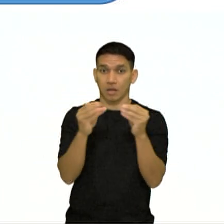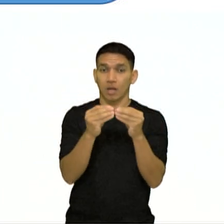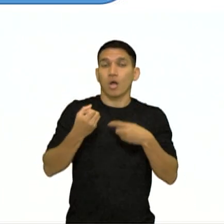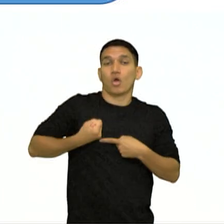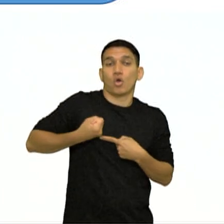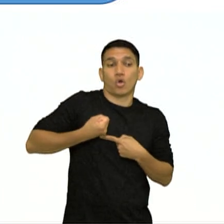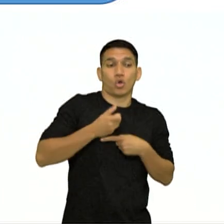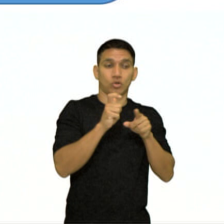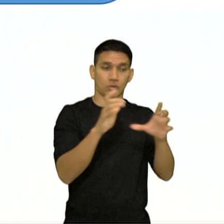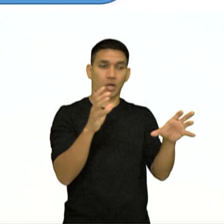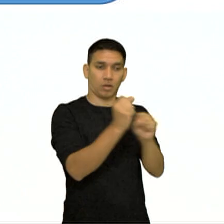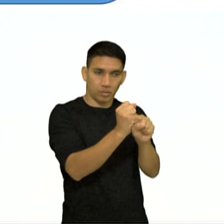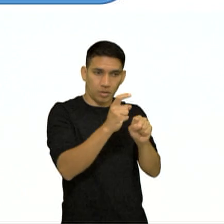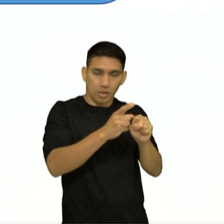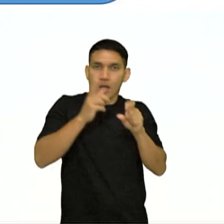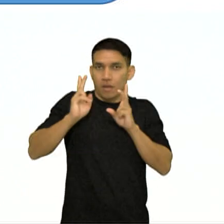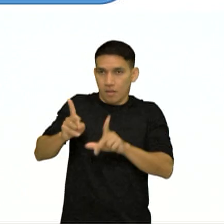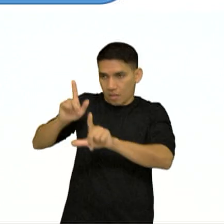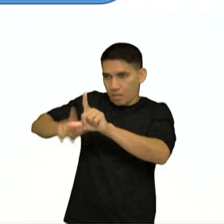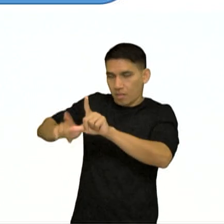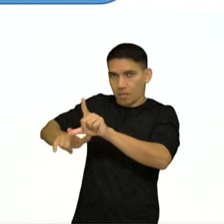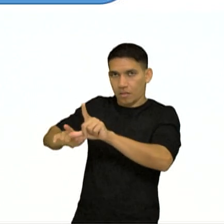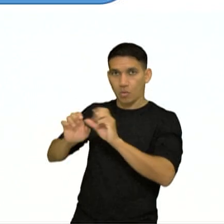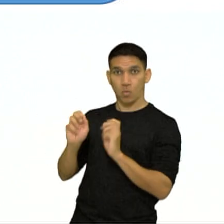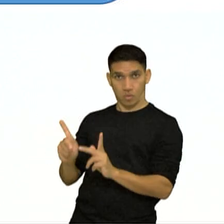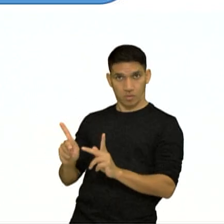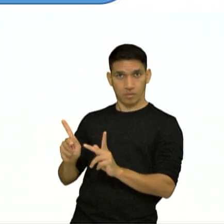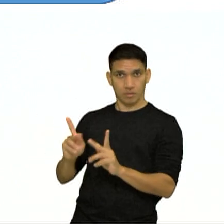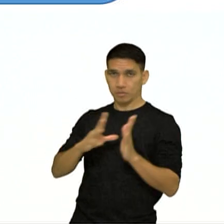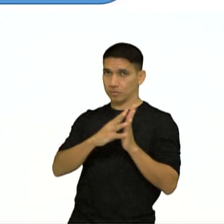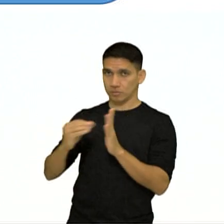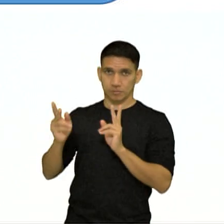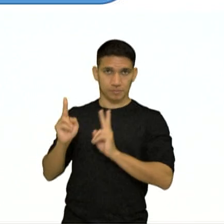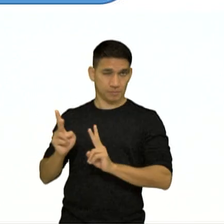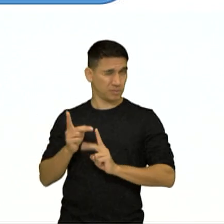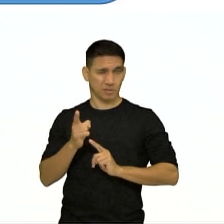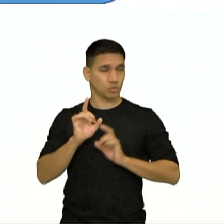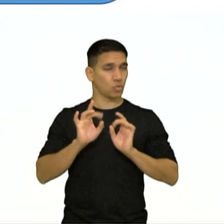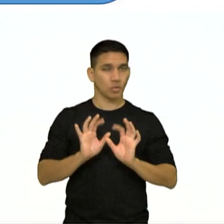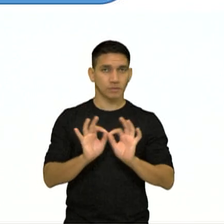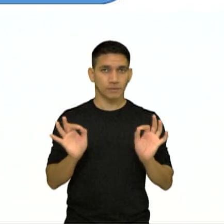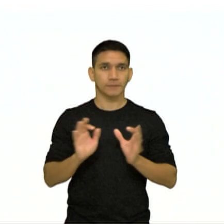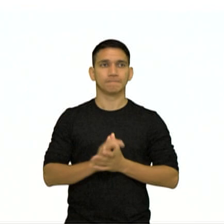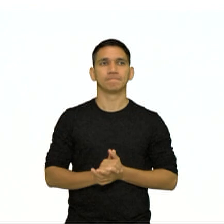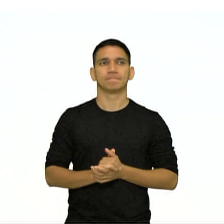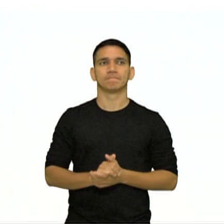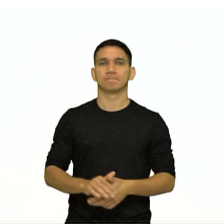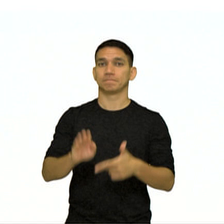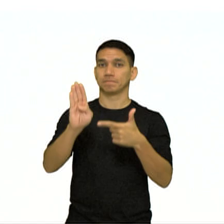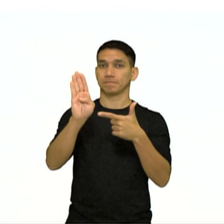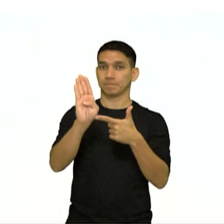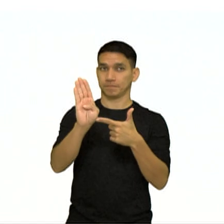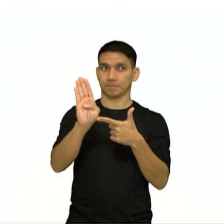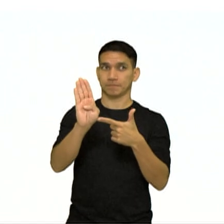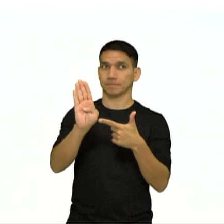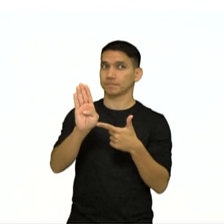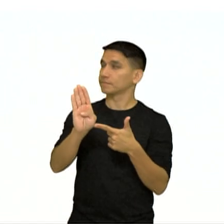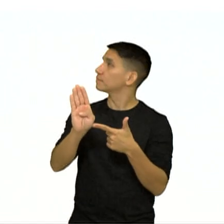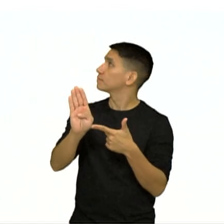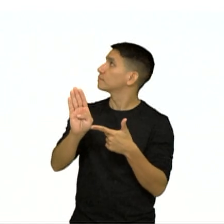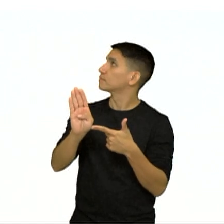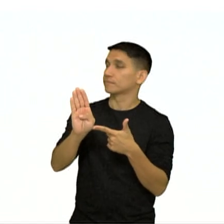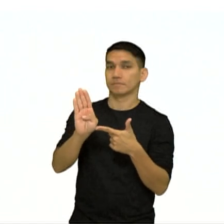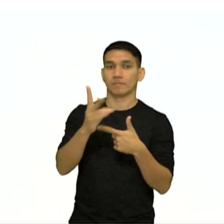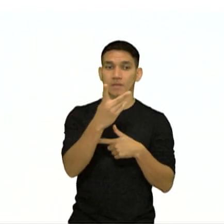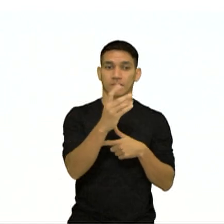e repetir a parte literal Beleza então ela com a